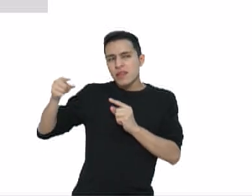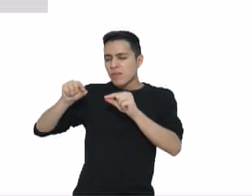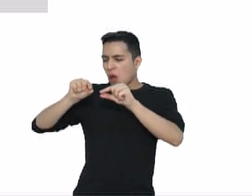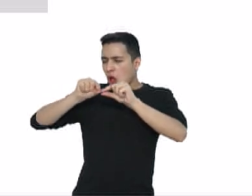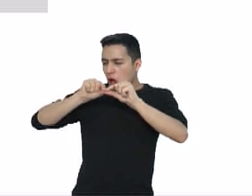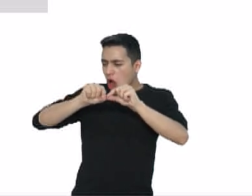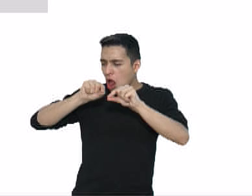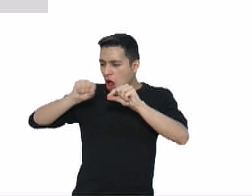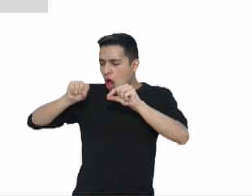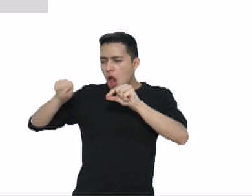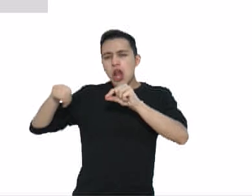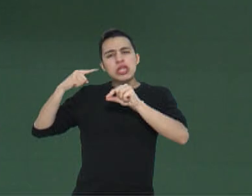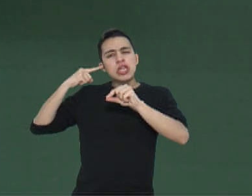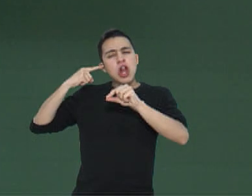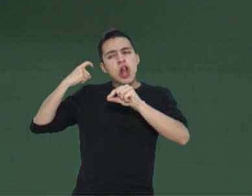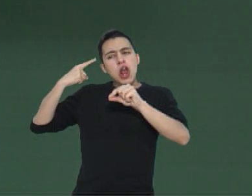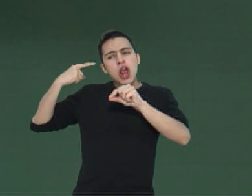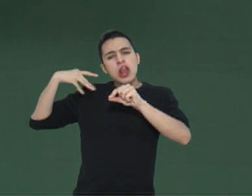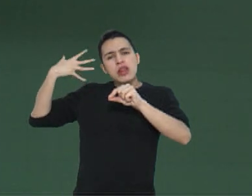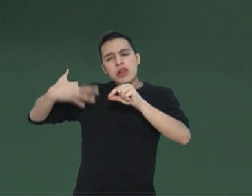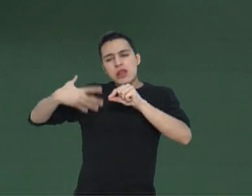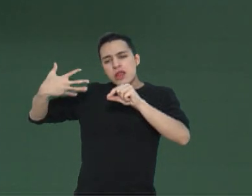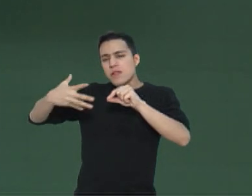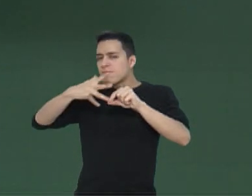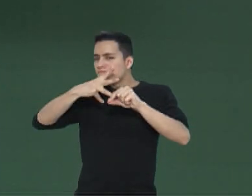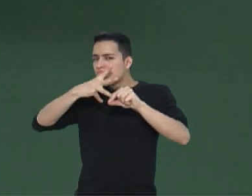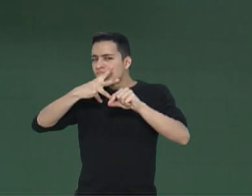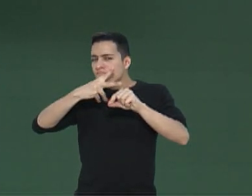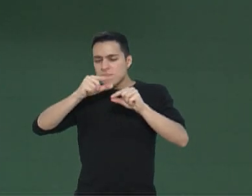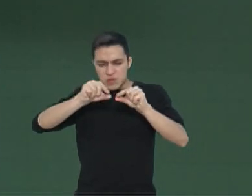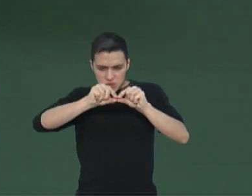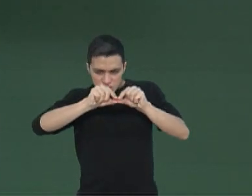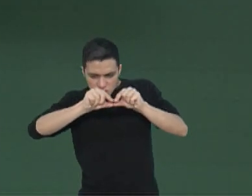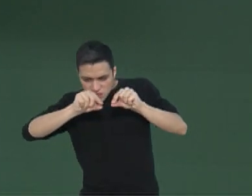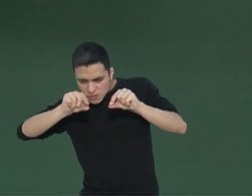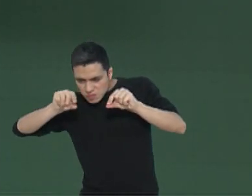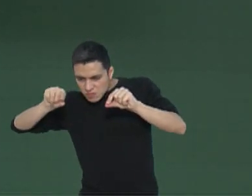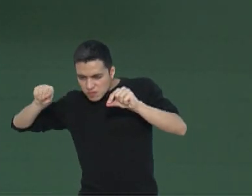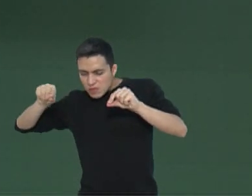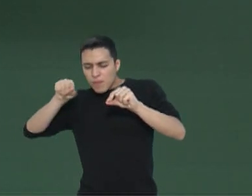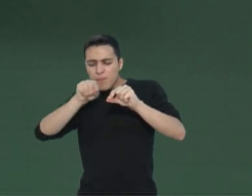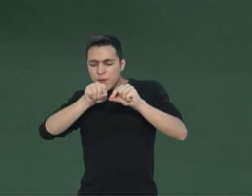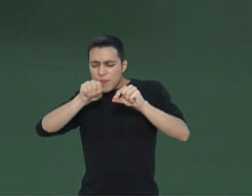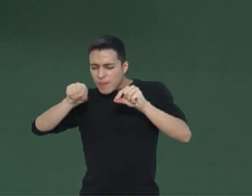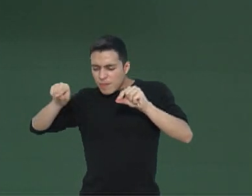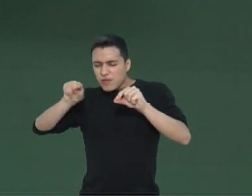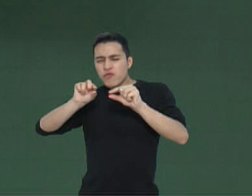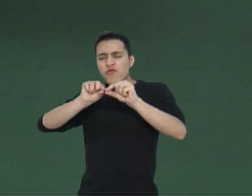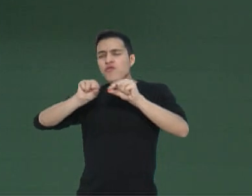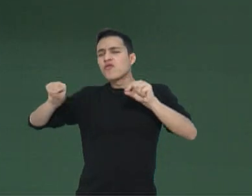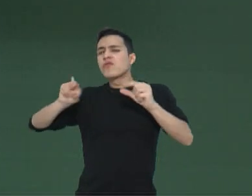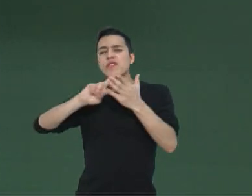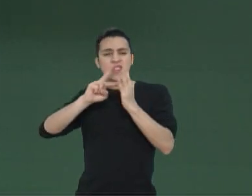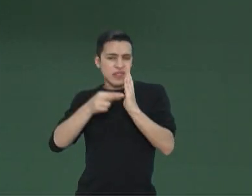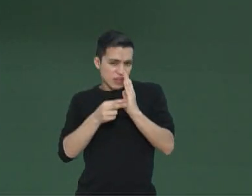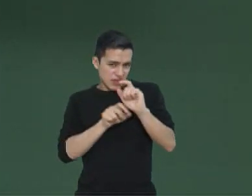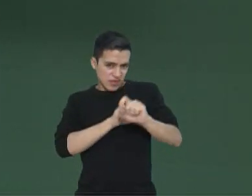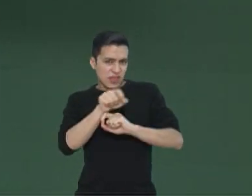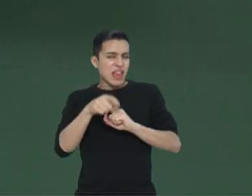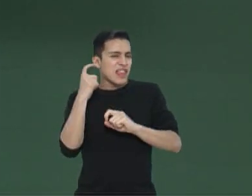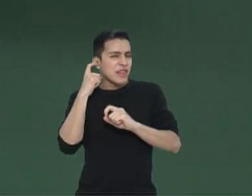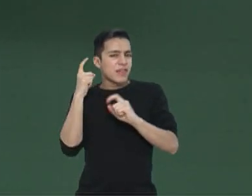e longos. Vocês veem que tem linha indicando o som um pouquinho mais longo e pontinhos bem fininhos indicando